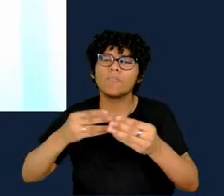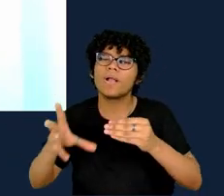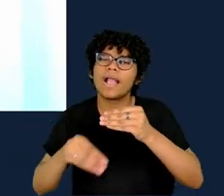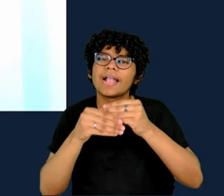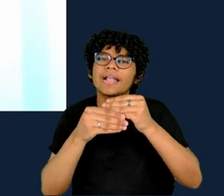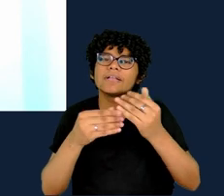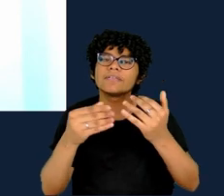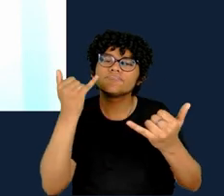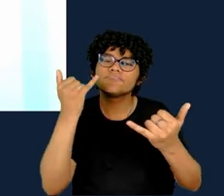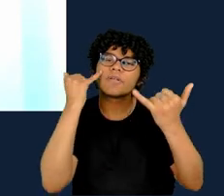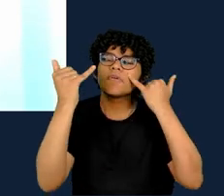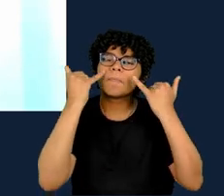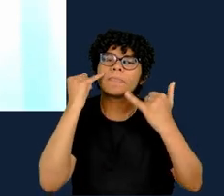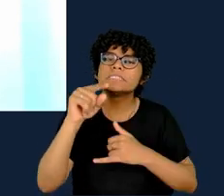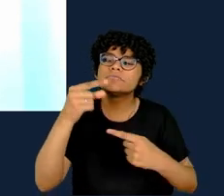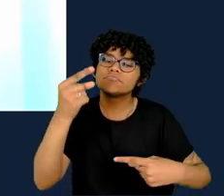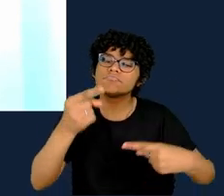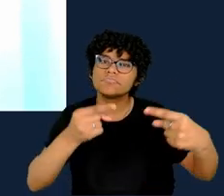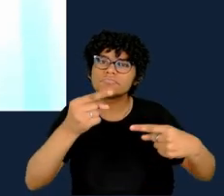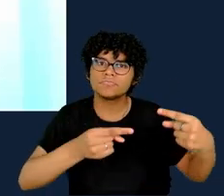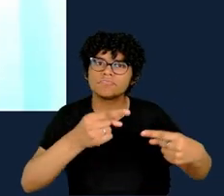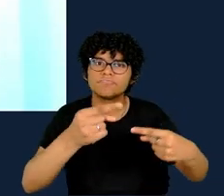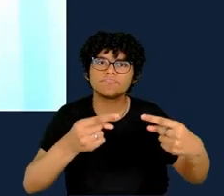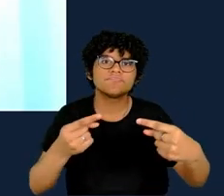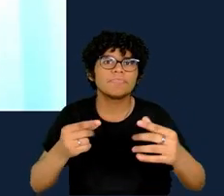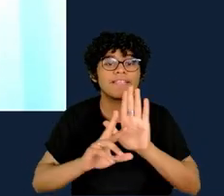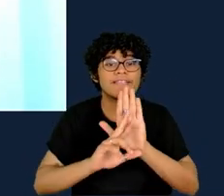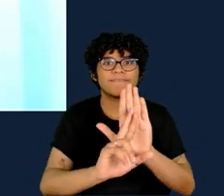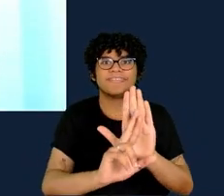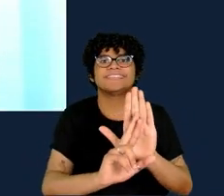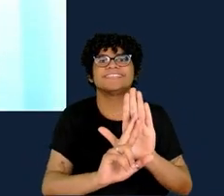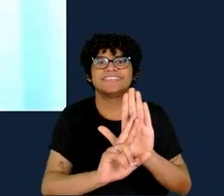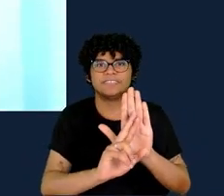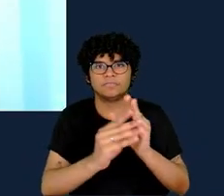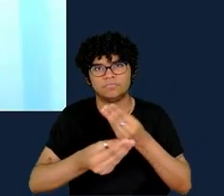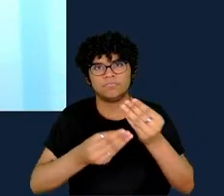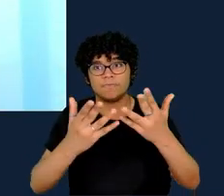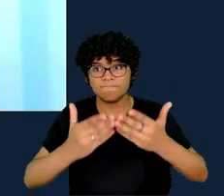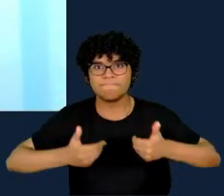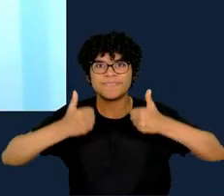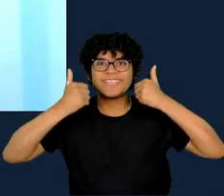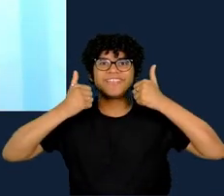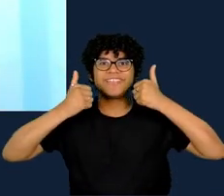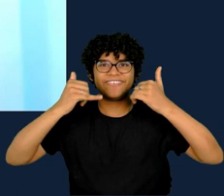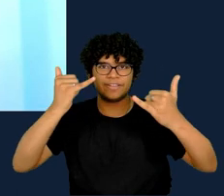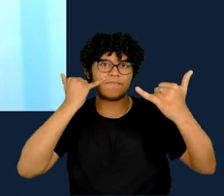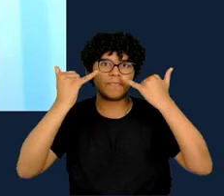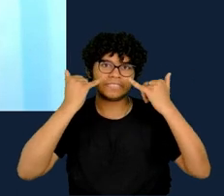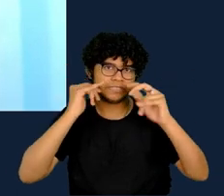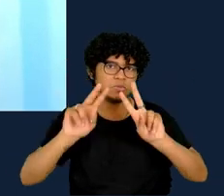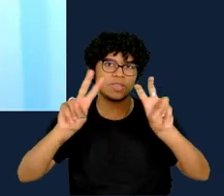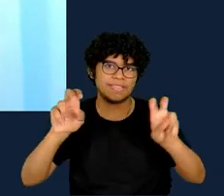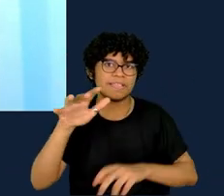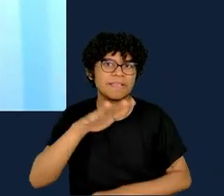informação a essa representação, a essa a melhoria da informação sobre a mudança climática. Laura?